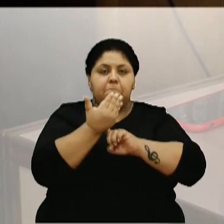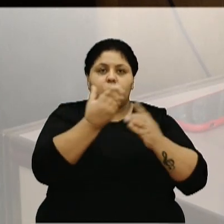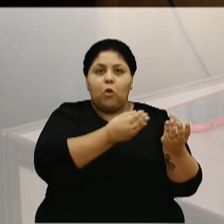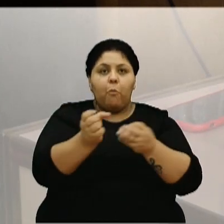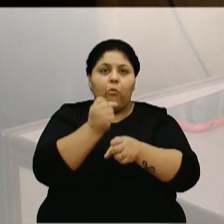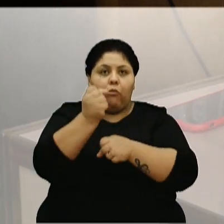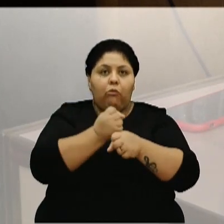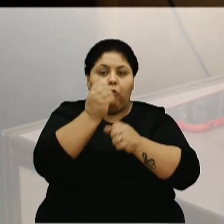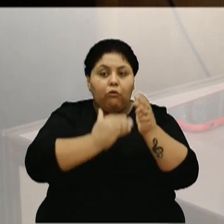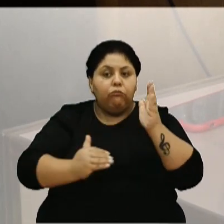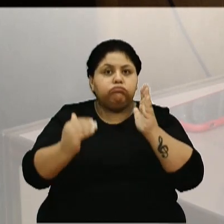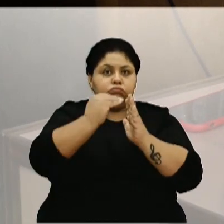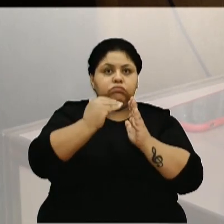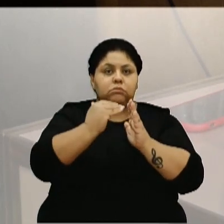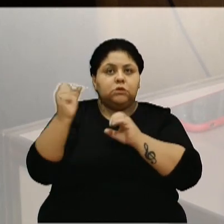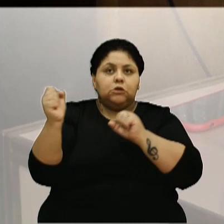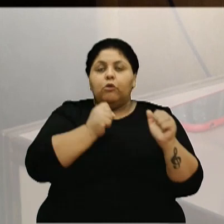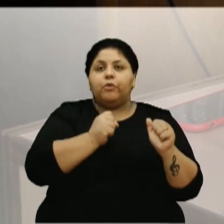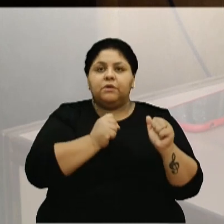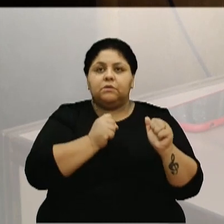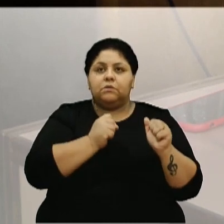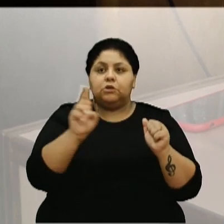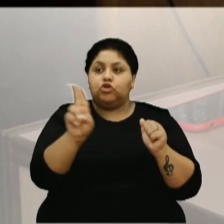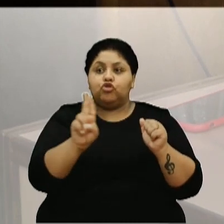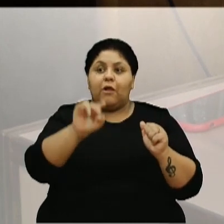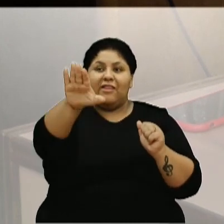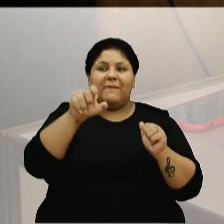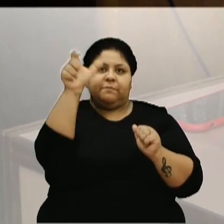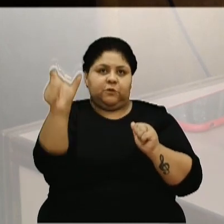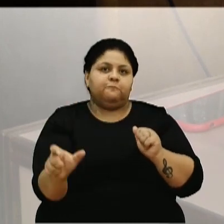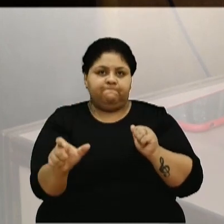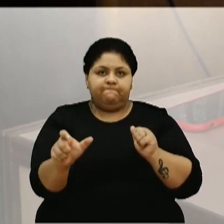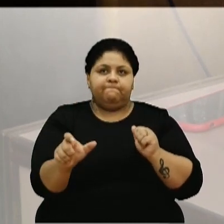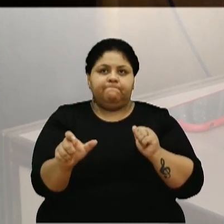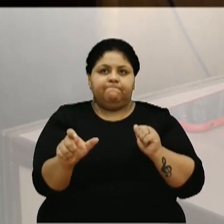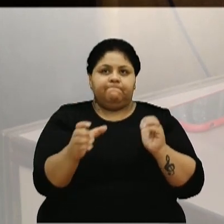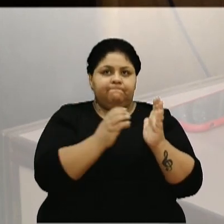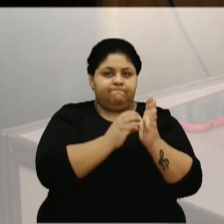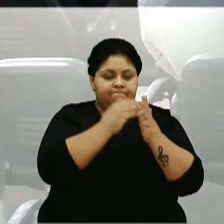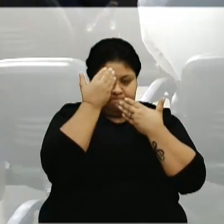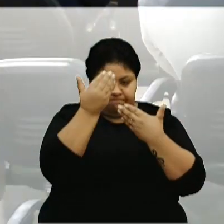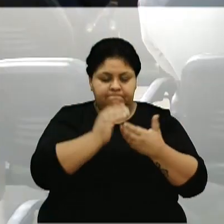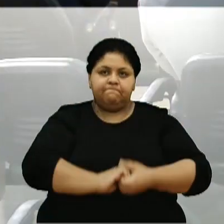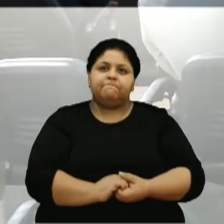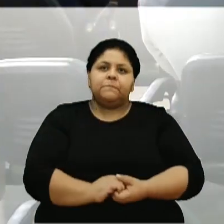ao superávit e o poder de nomear mais pessoas, mais servidores. Obrigado.